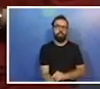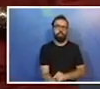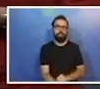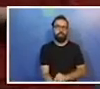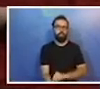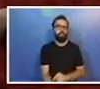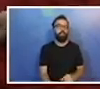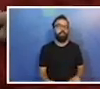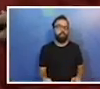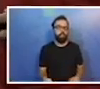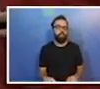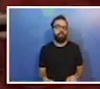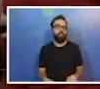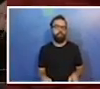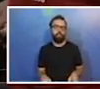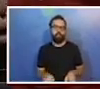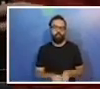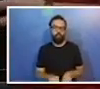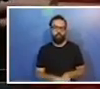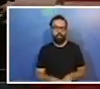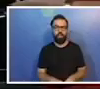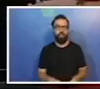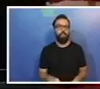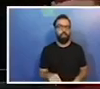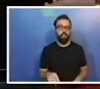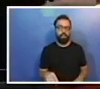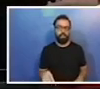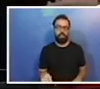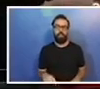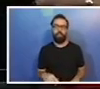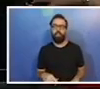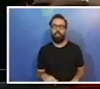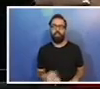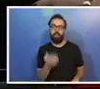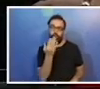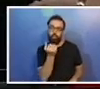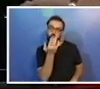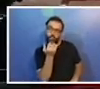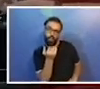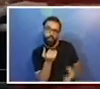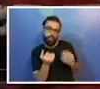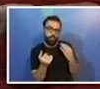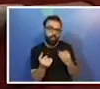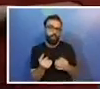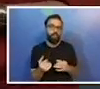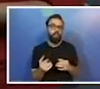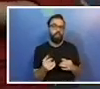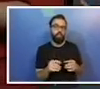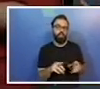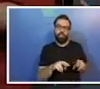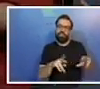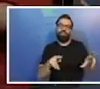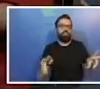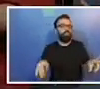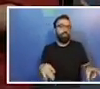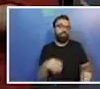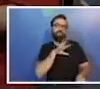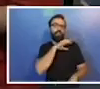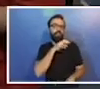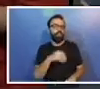uma grande variedade de animais, como ostras, mexilhões,